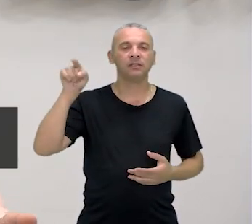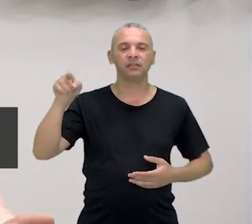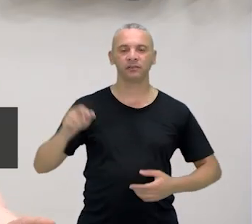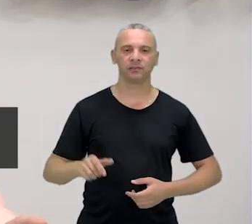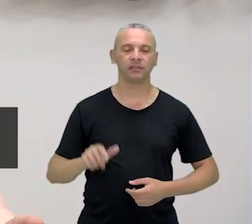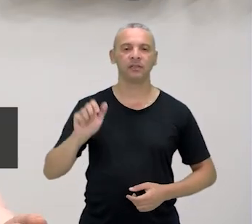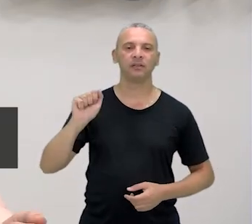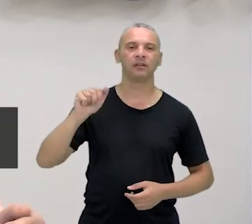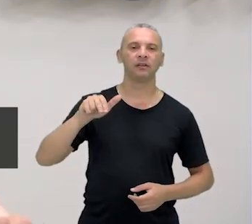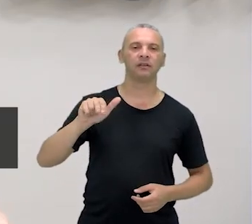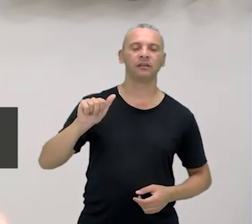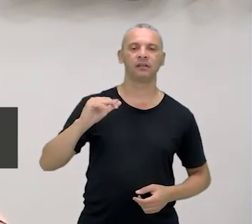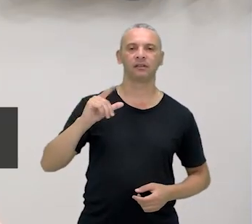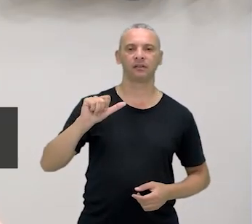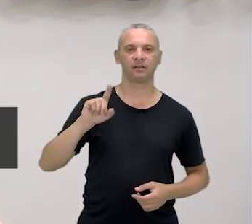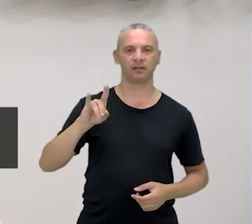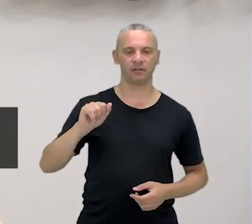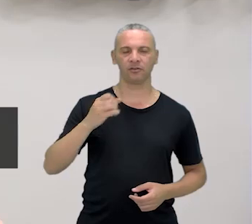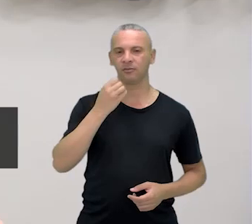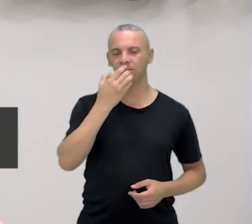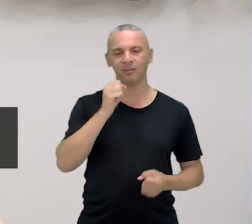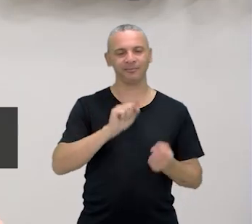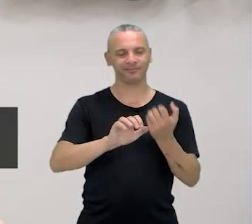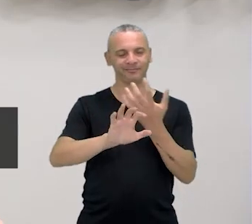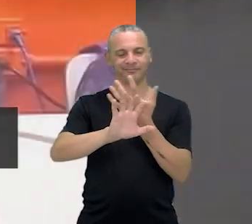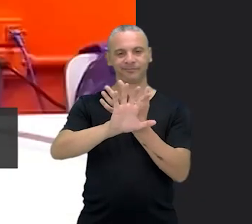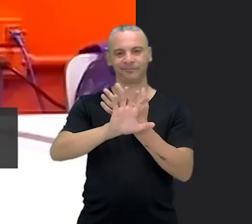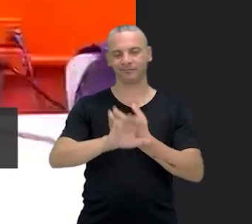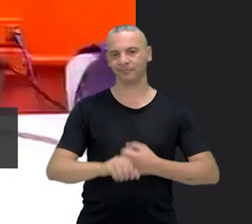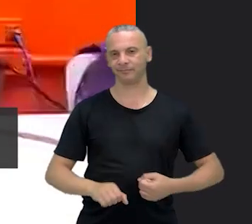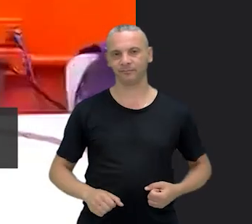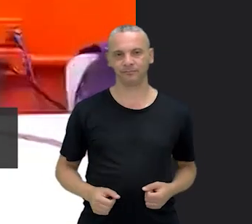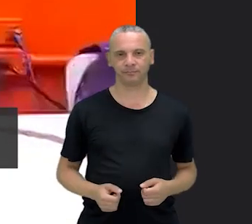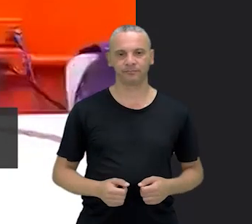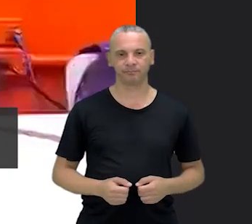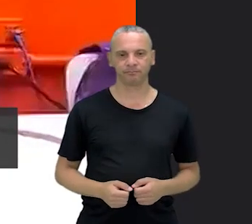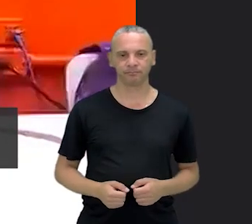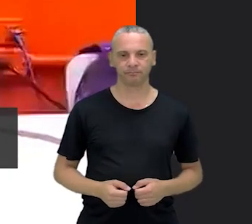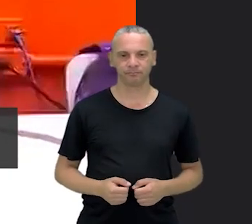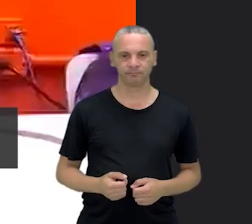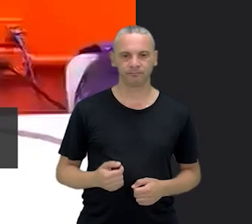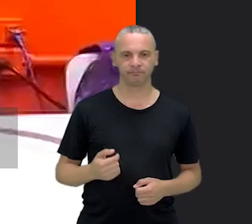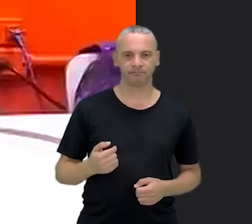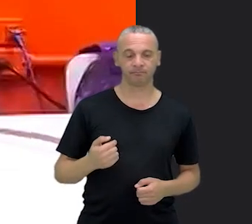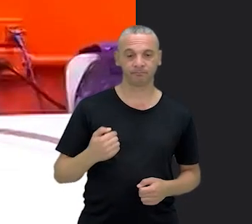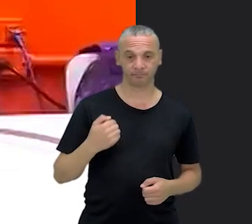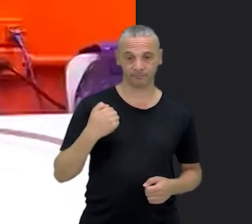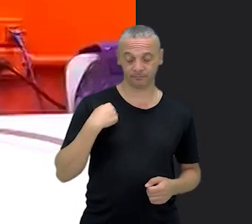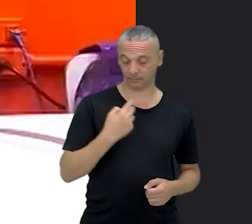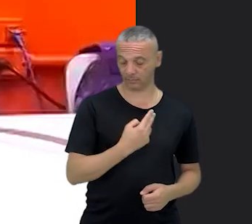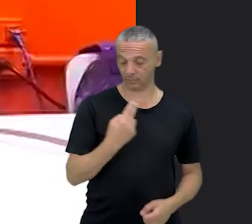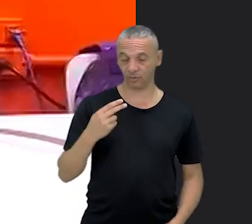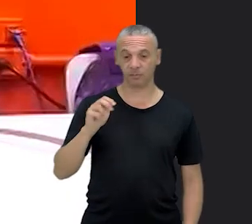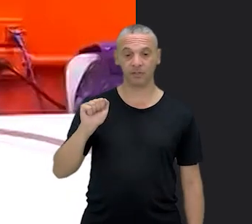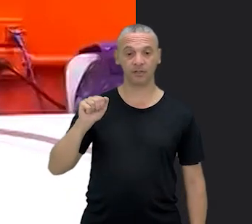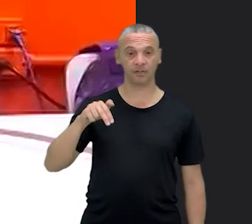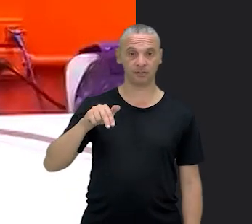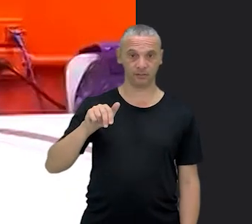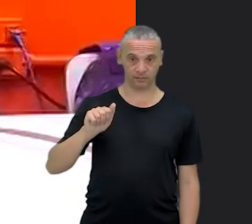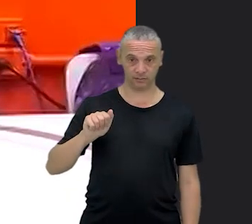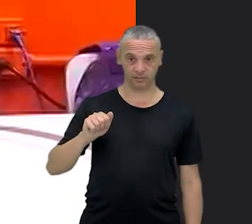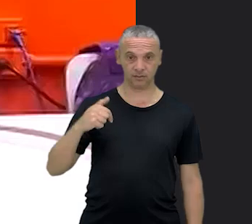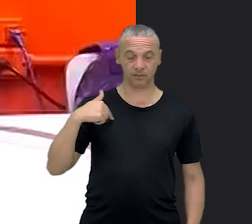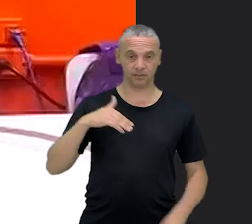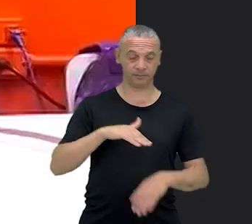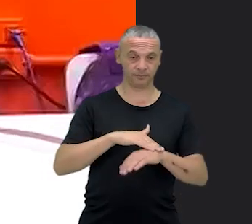Cláudia? Bem-vinda, viu? Muito bom te ver aqui. Obrigada. Vou me apresentar, tá bom? Meu nome é Ana Cláudia, eu sou